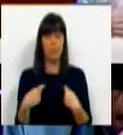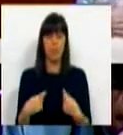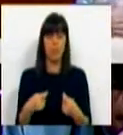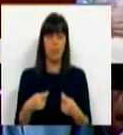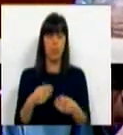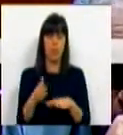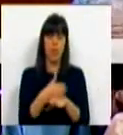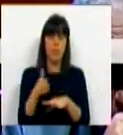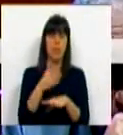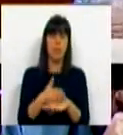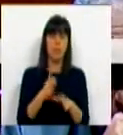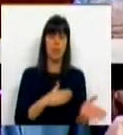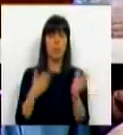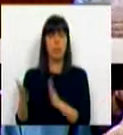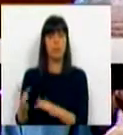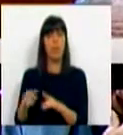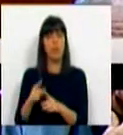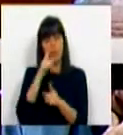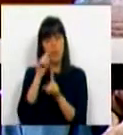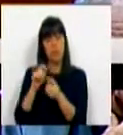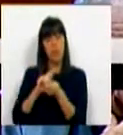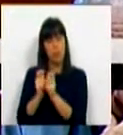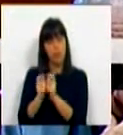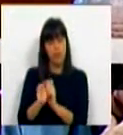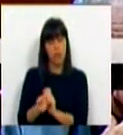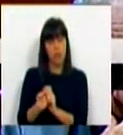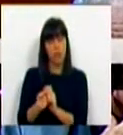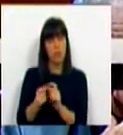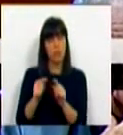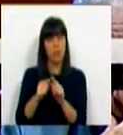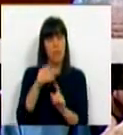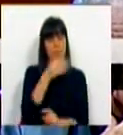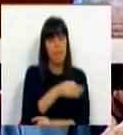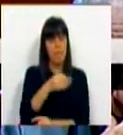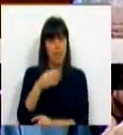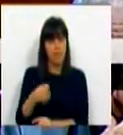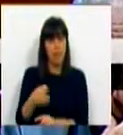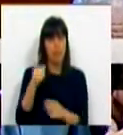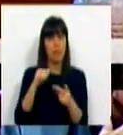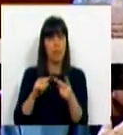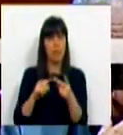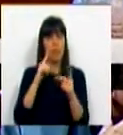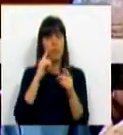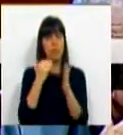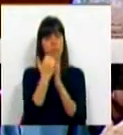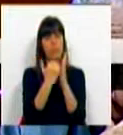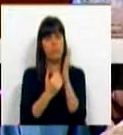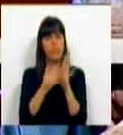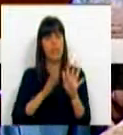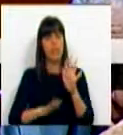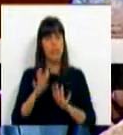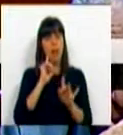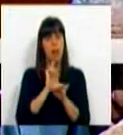com consumos intermédios, por outro lado, se corrigirmos do efeito das PPPs e da classificação das